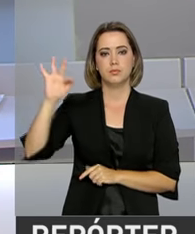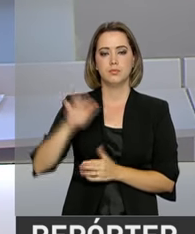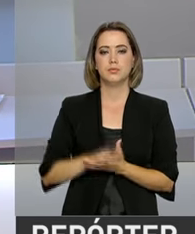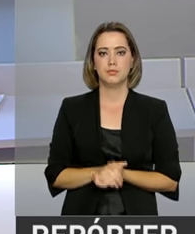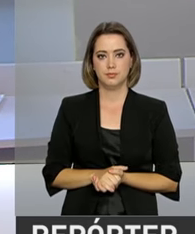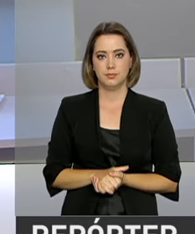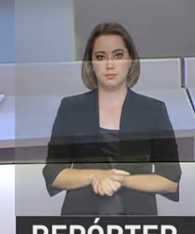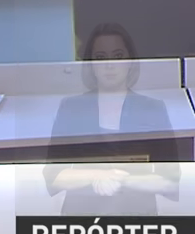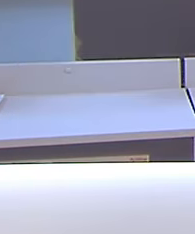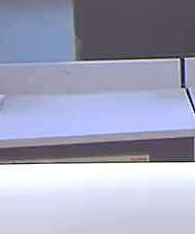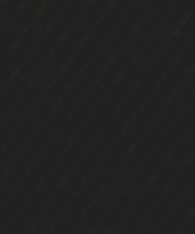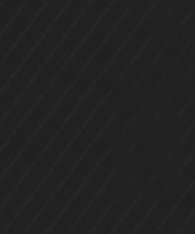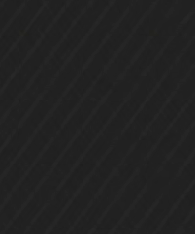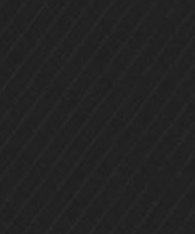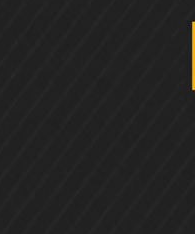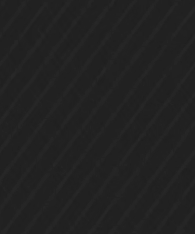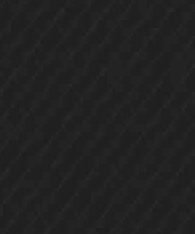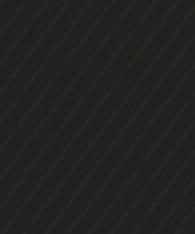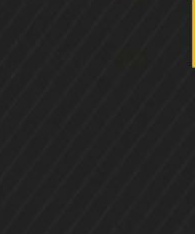Governo Federal